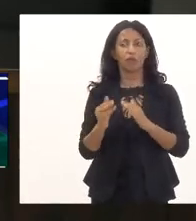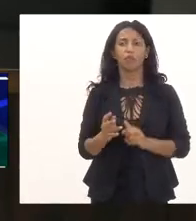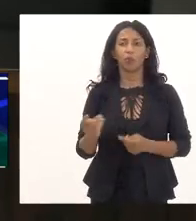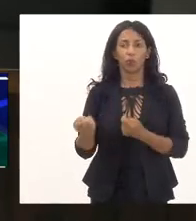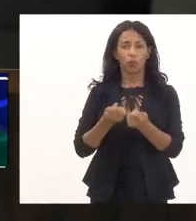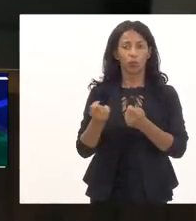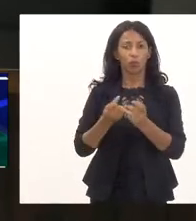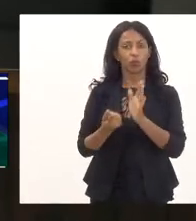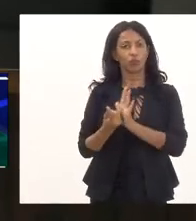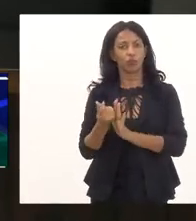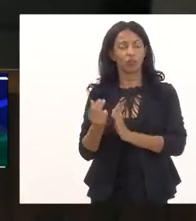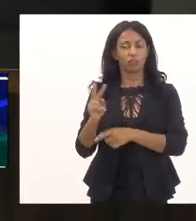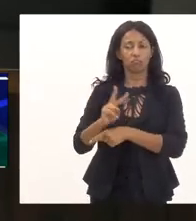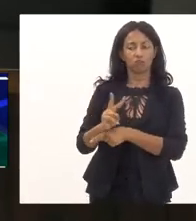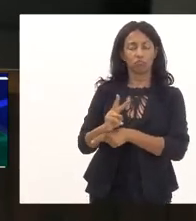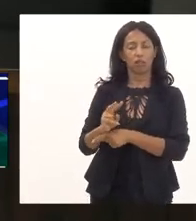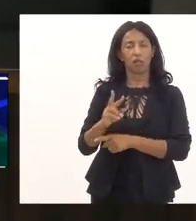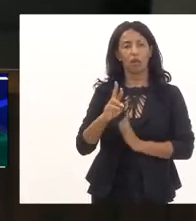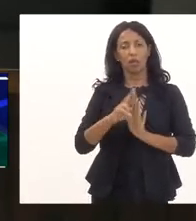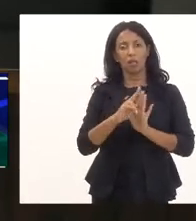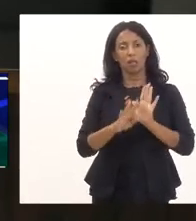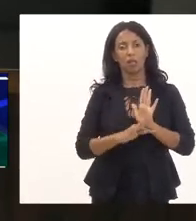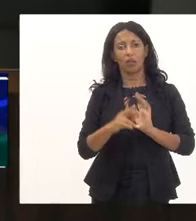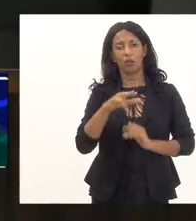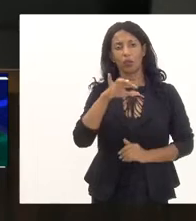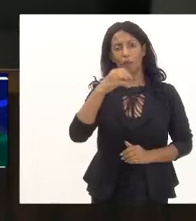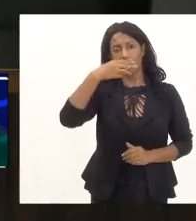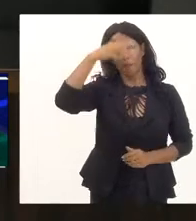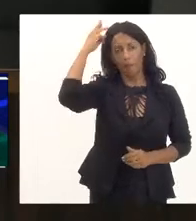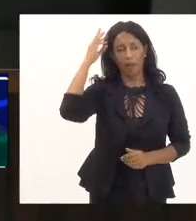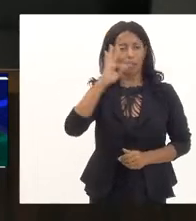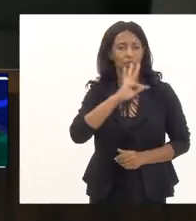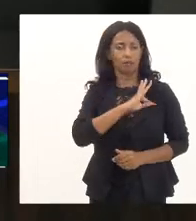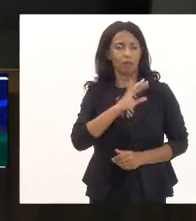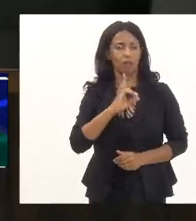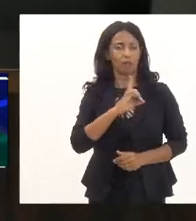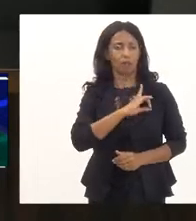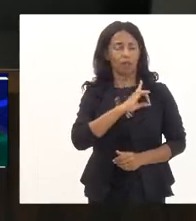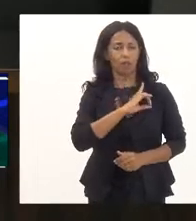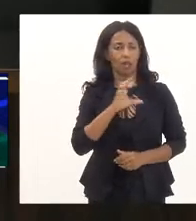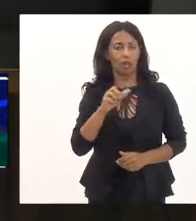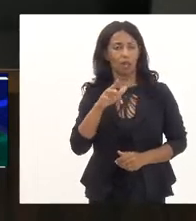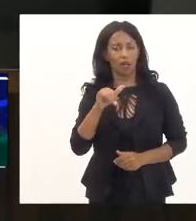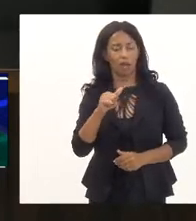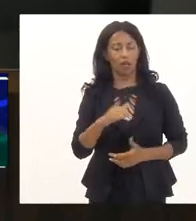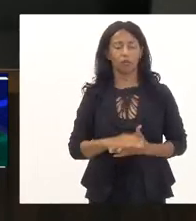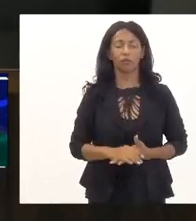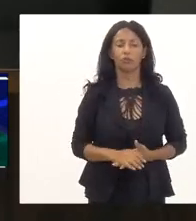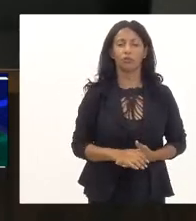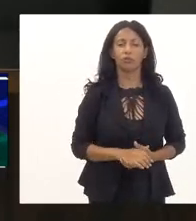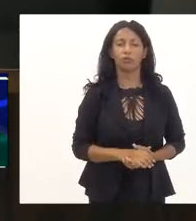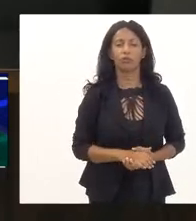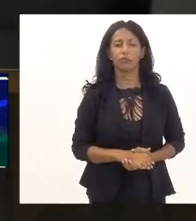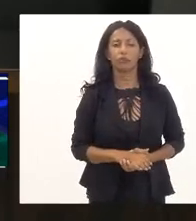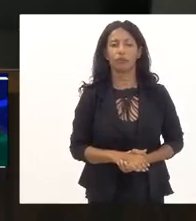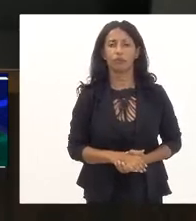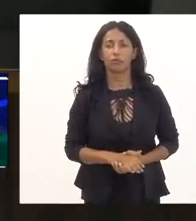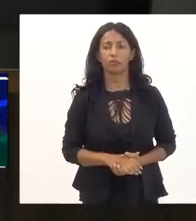e Controle, favorável. Relatores, deputado Márcio Pacheco, Marta Rocha. Delegado Carlos Augusto e Márcio Pacheco.